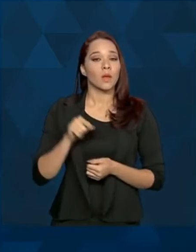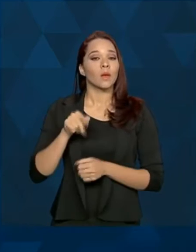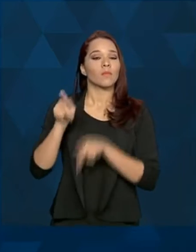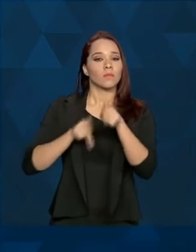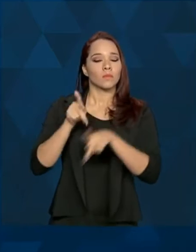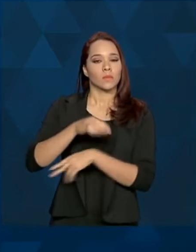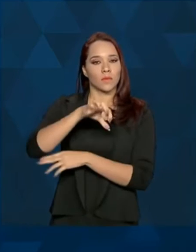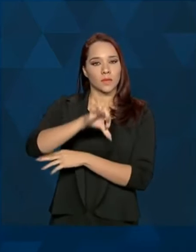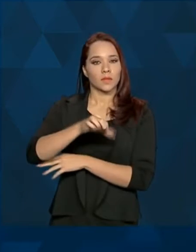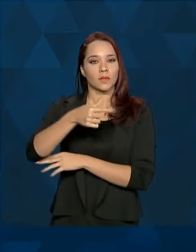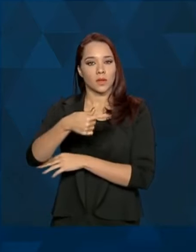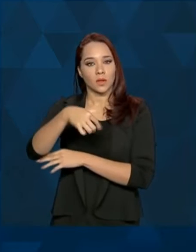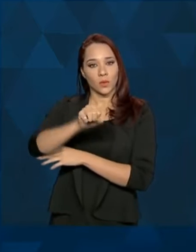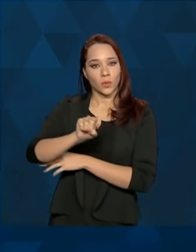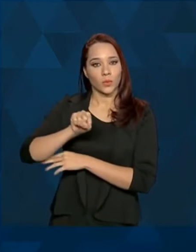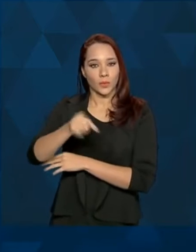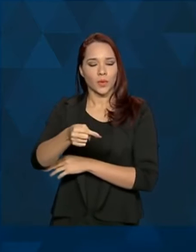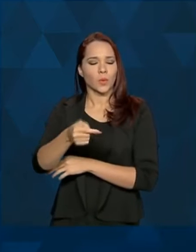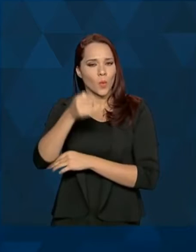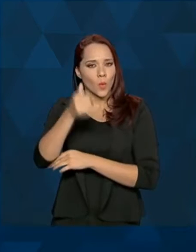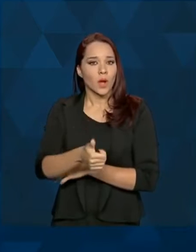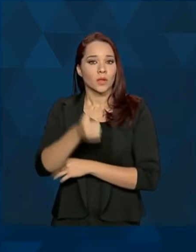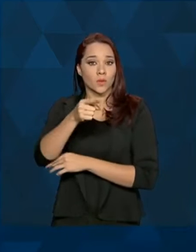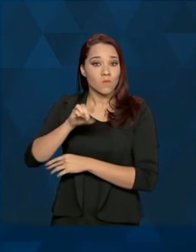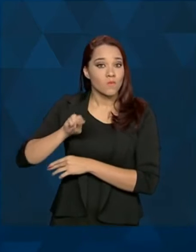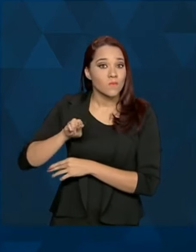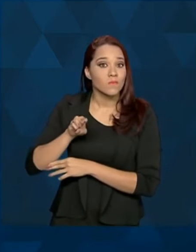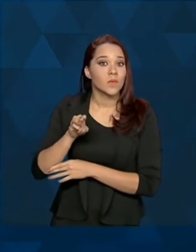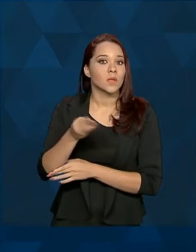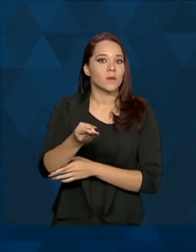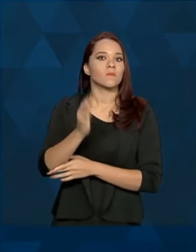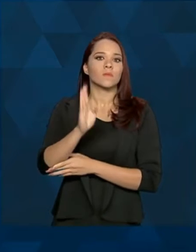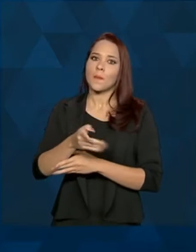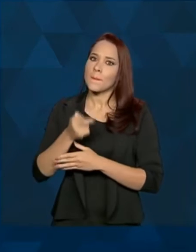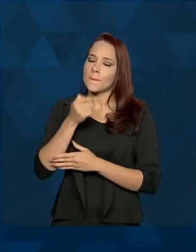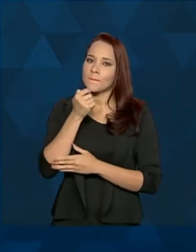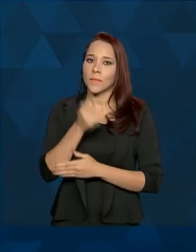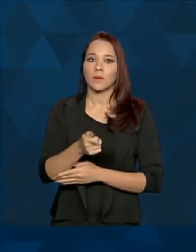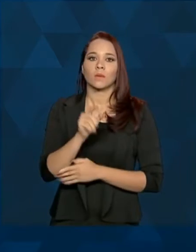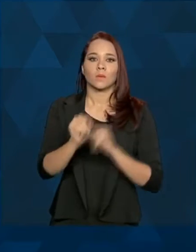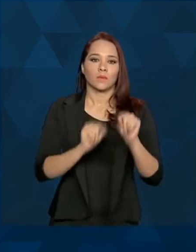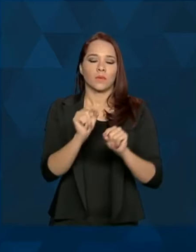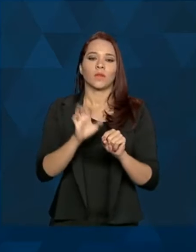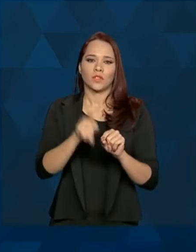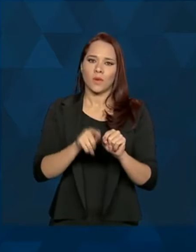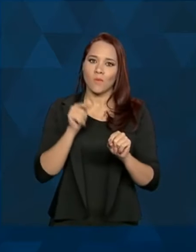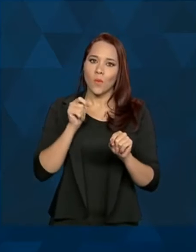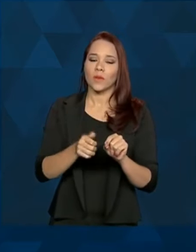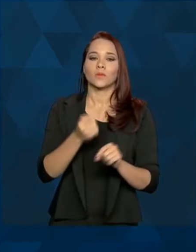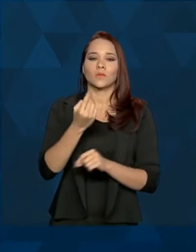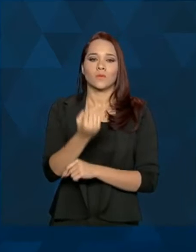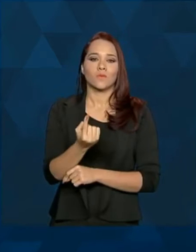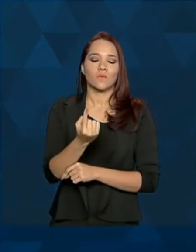de 978 mil, de quase 1 milhão, estamos já chegando próximo, né, a marca de 1 milhão de